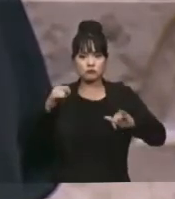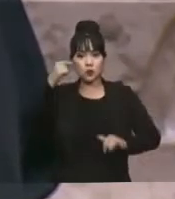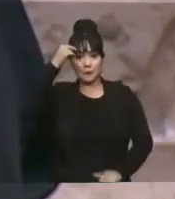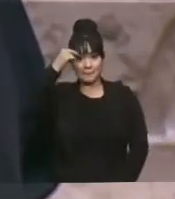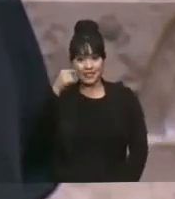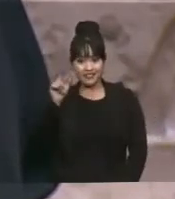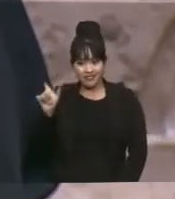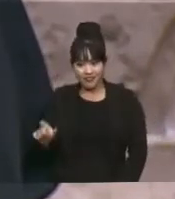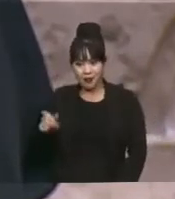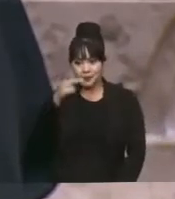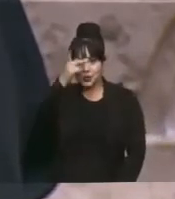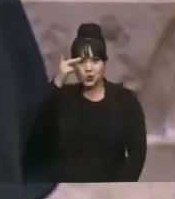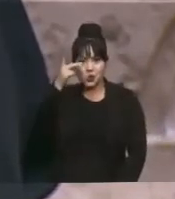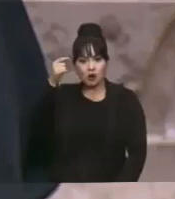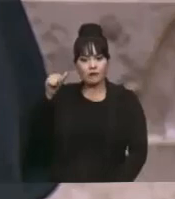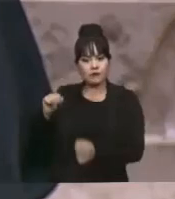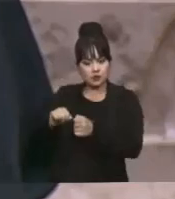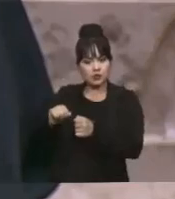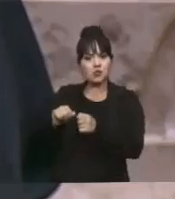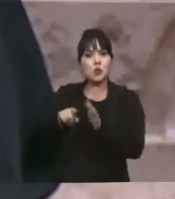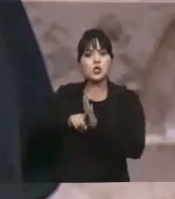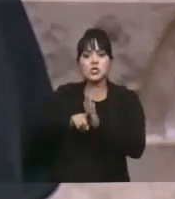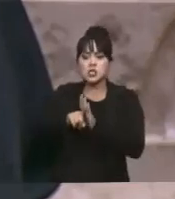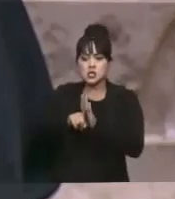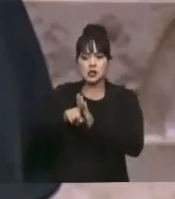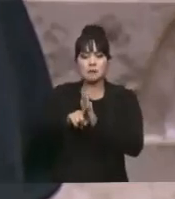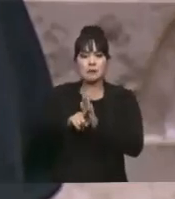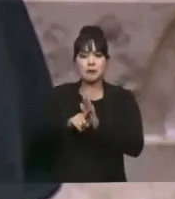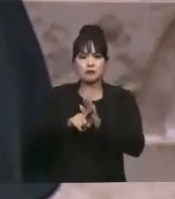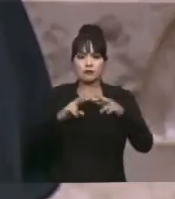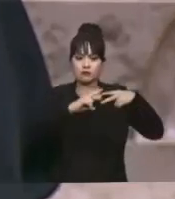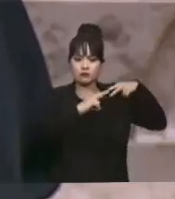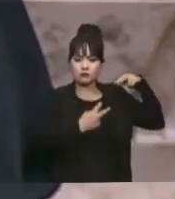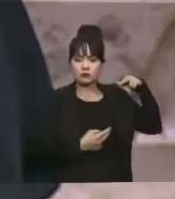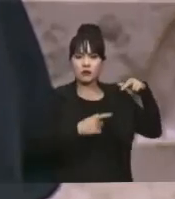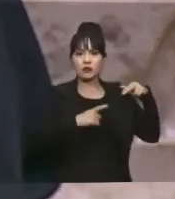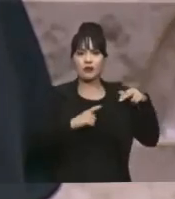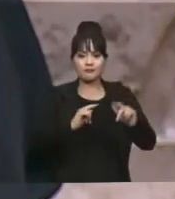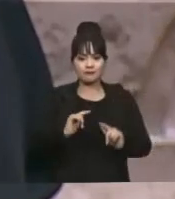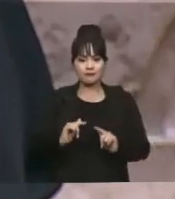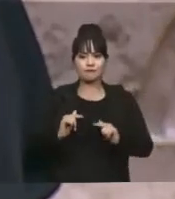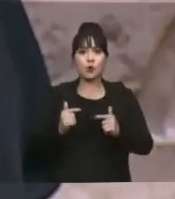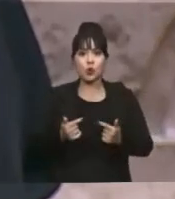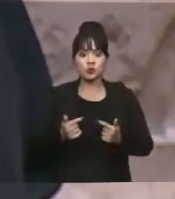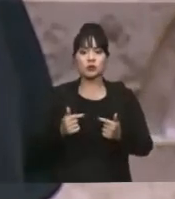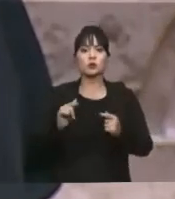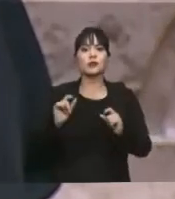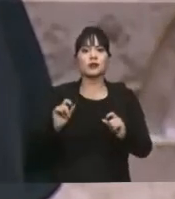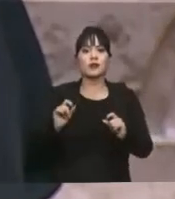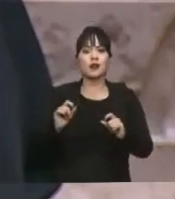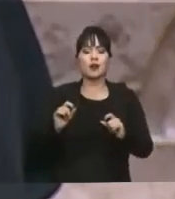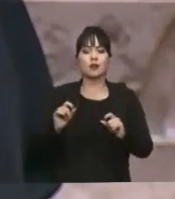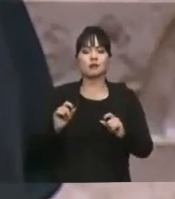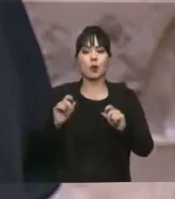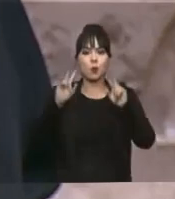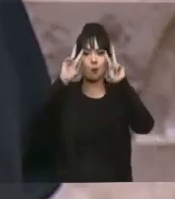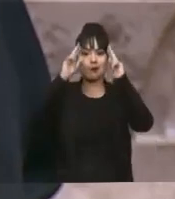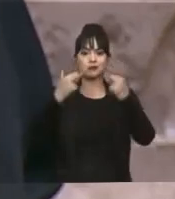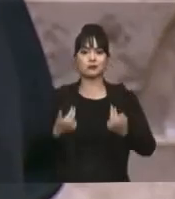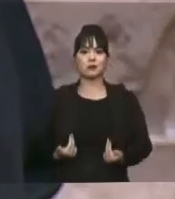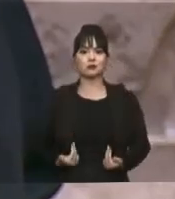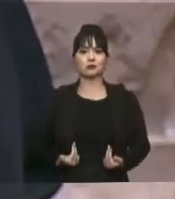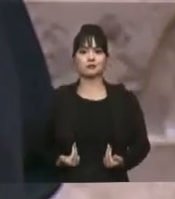uma pessoa a realizar exame de DNA contra a sua vontade afronta a